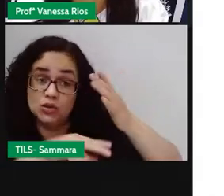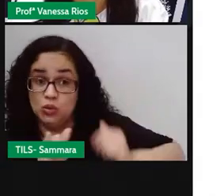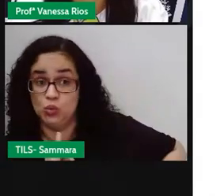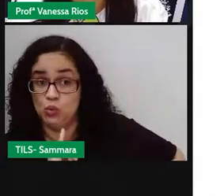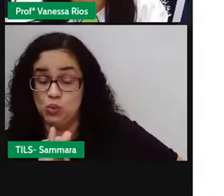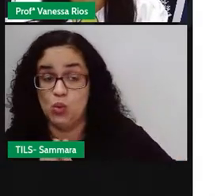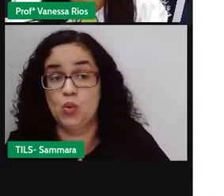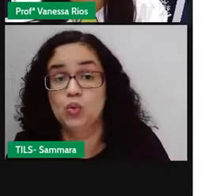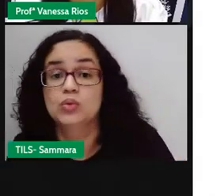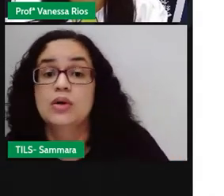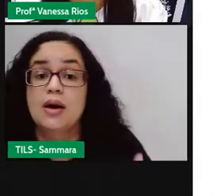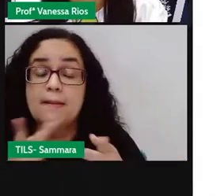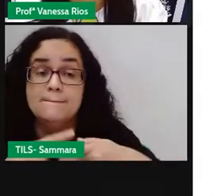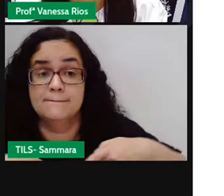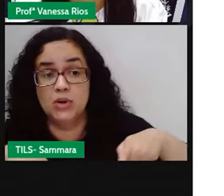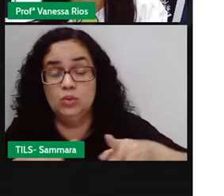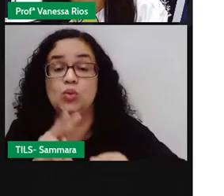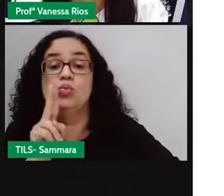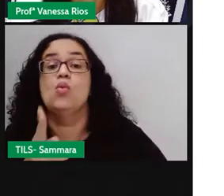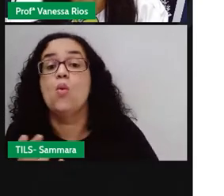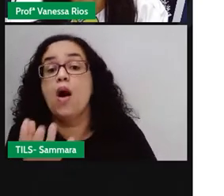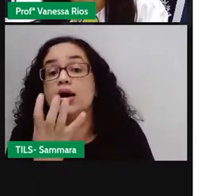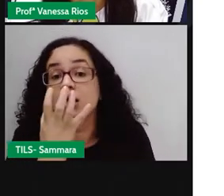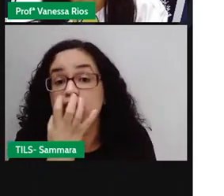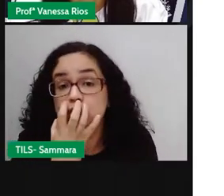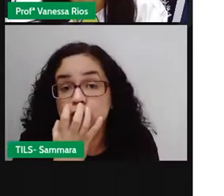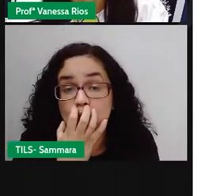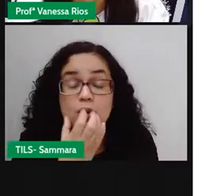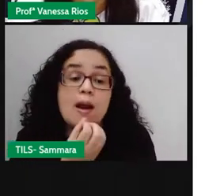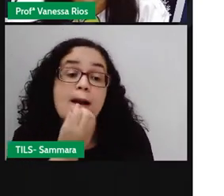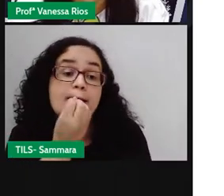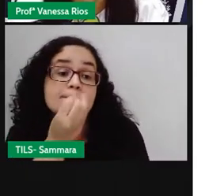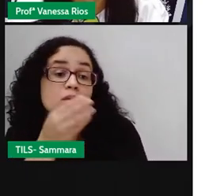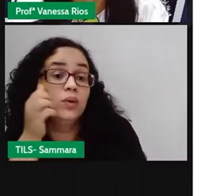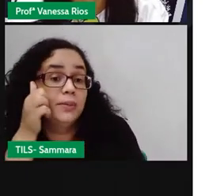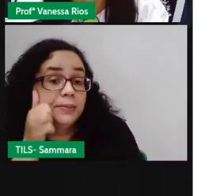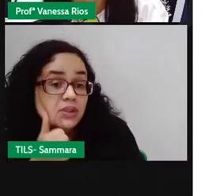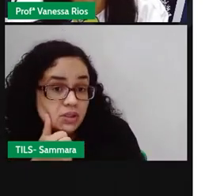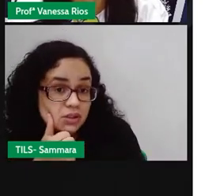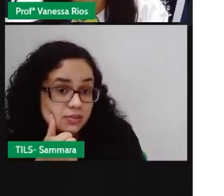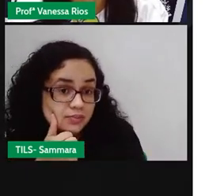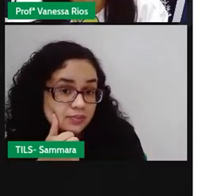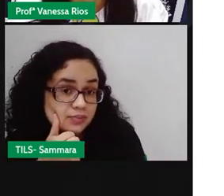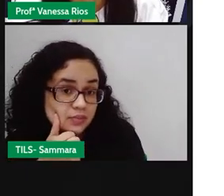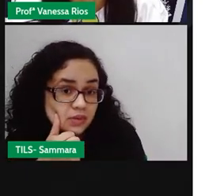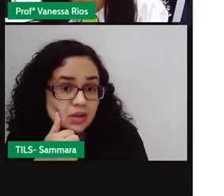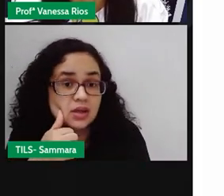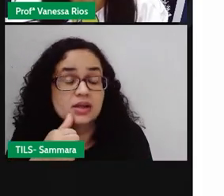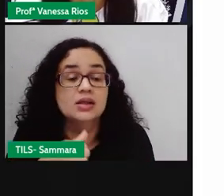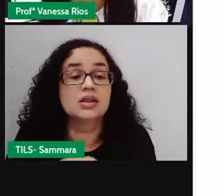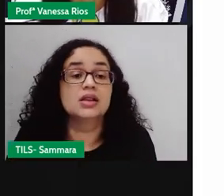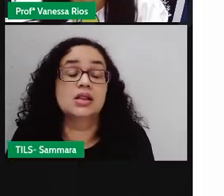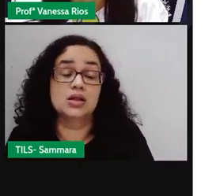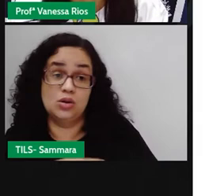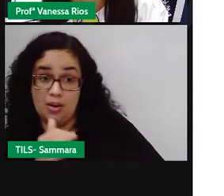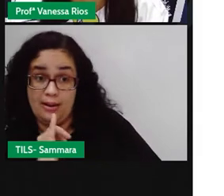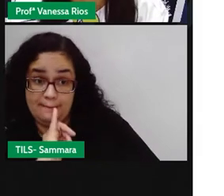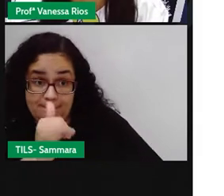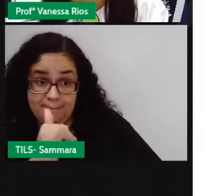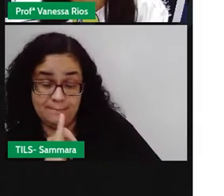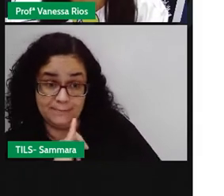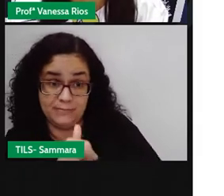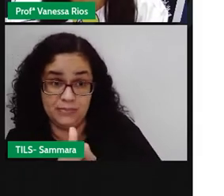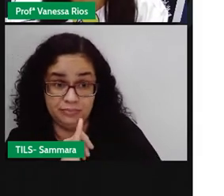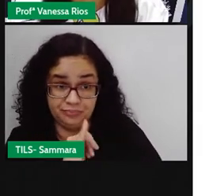conto popular que se chama O Cachorro e a Boa Menina. É um conto popular